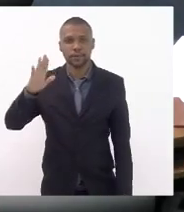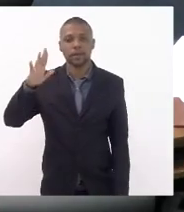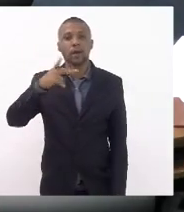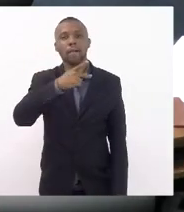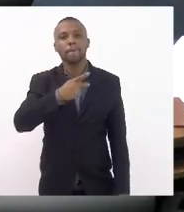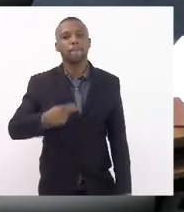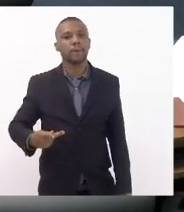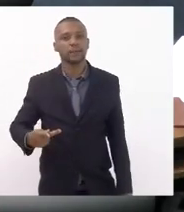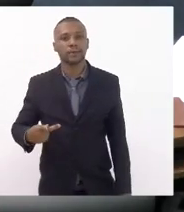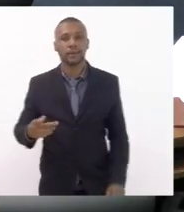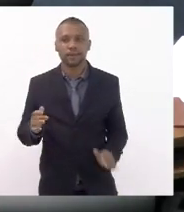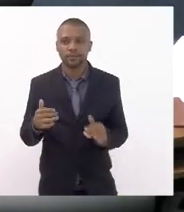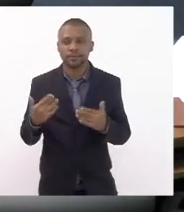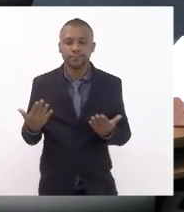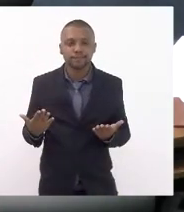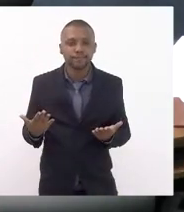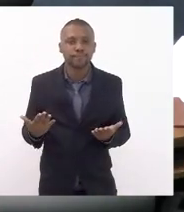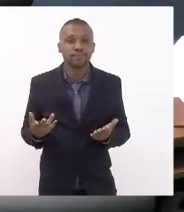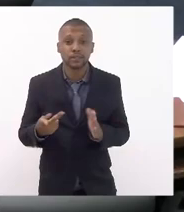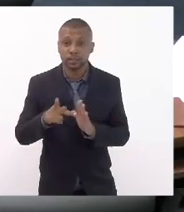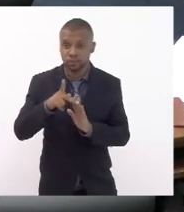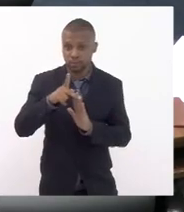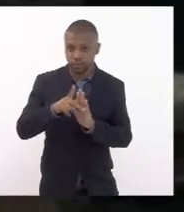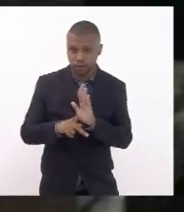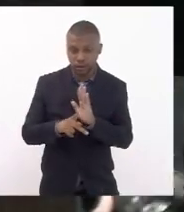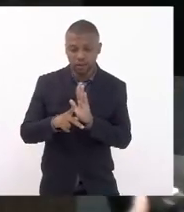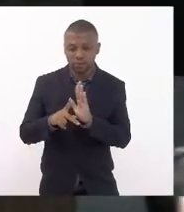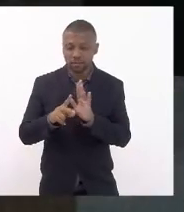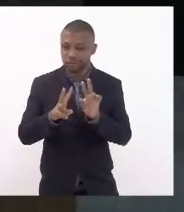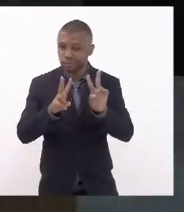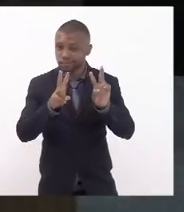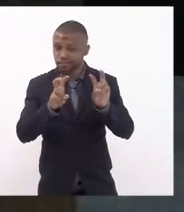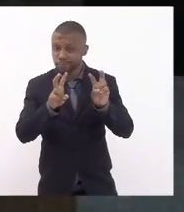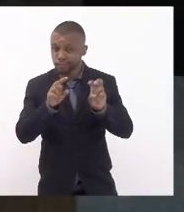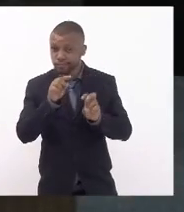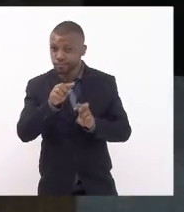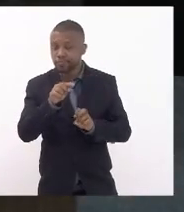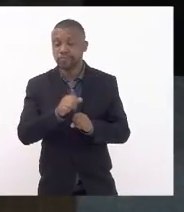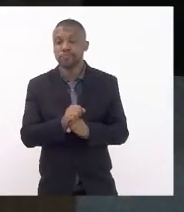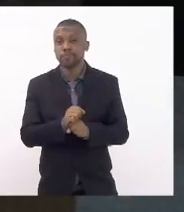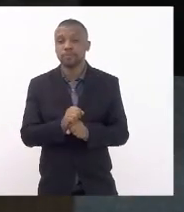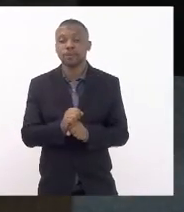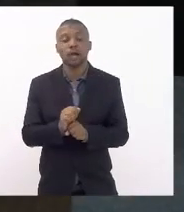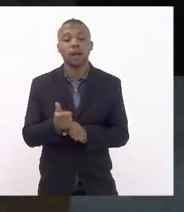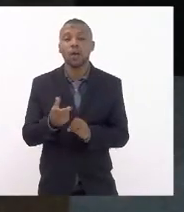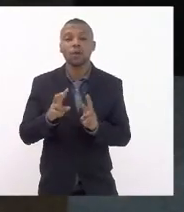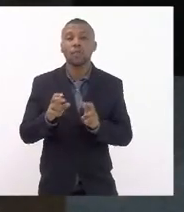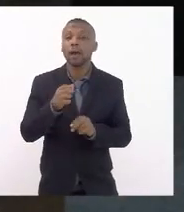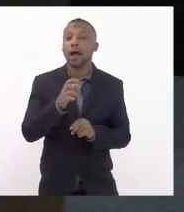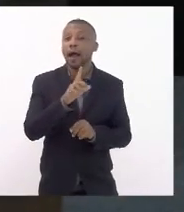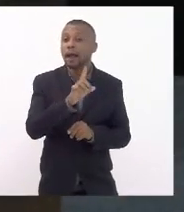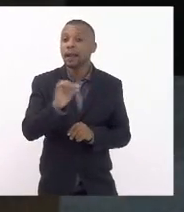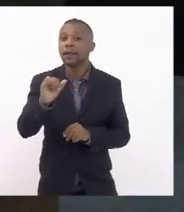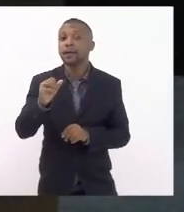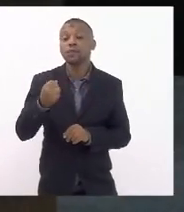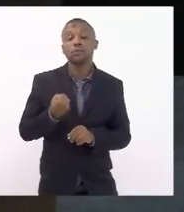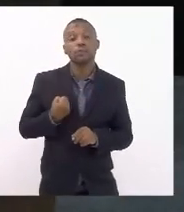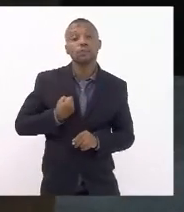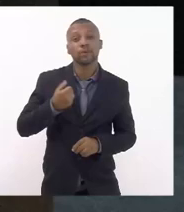Senhor presidente... Projeto em questão é o de lei 761-A